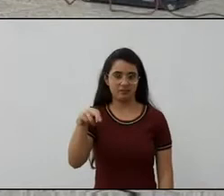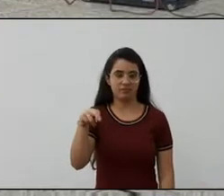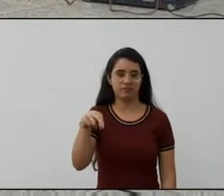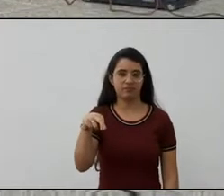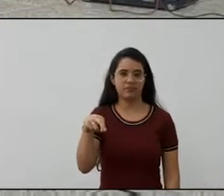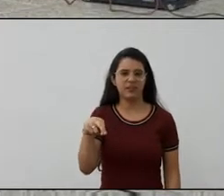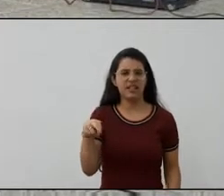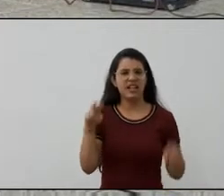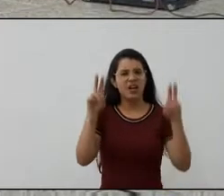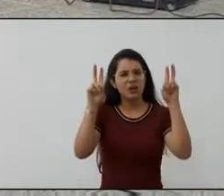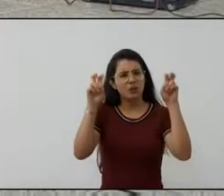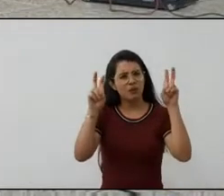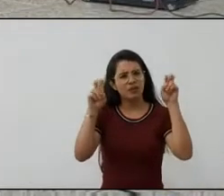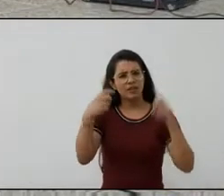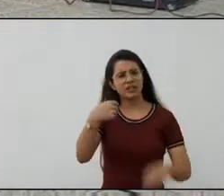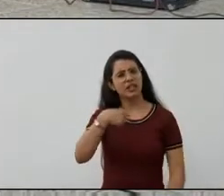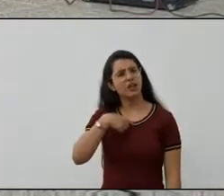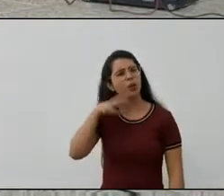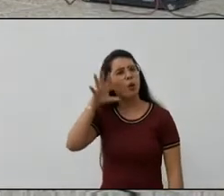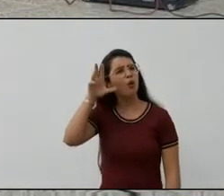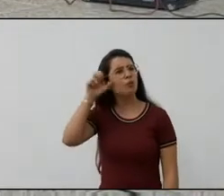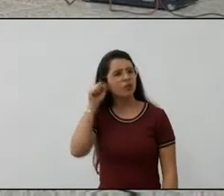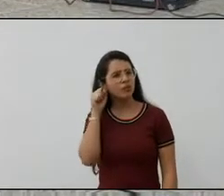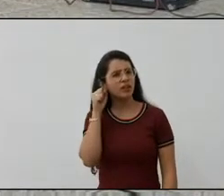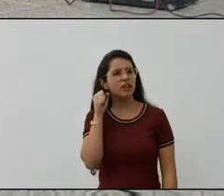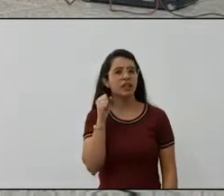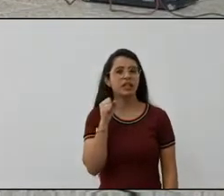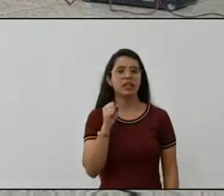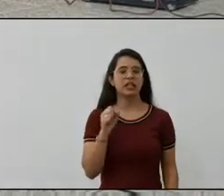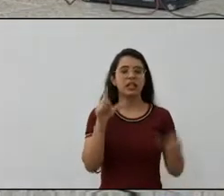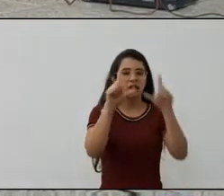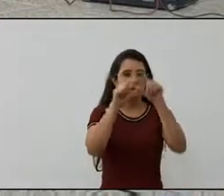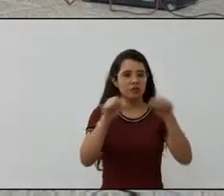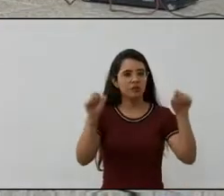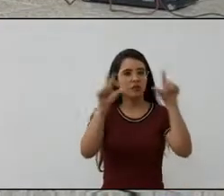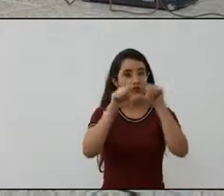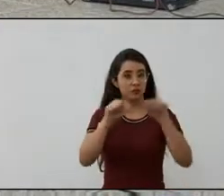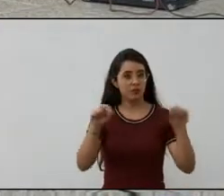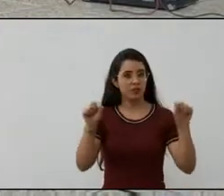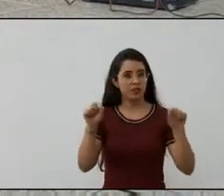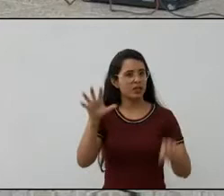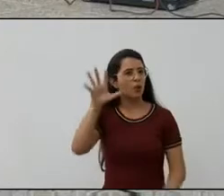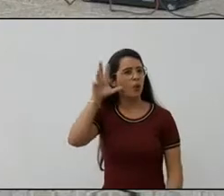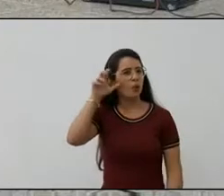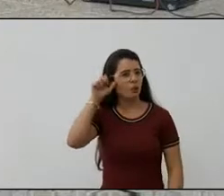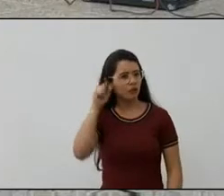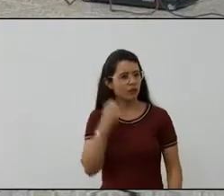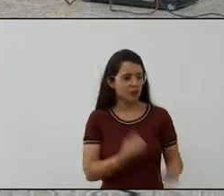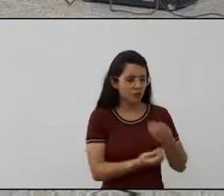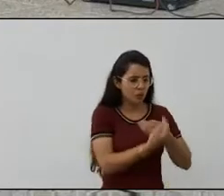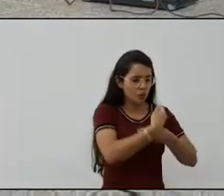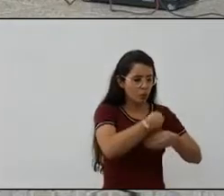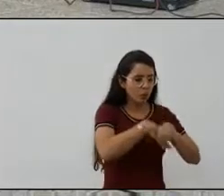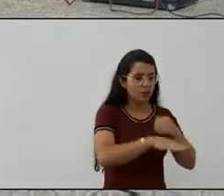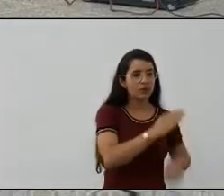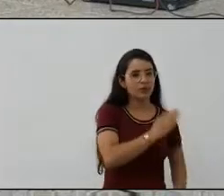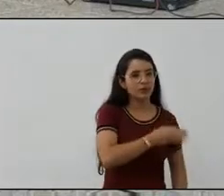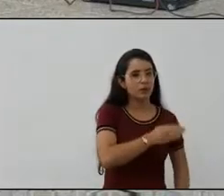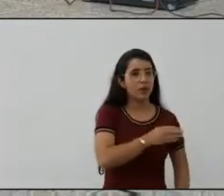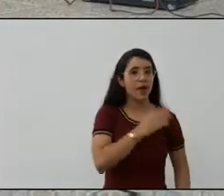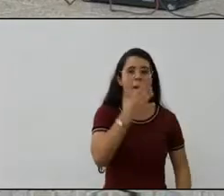Uma frase que eu ouvi e guardei no meu coração. É melhor ter paz do que